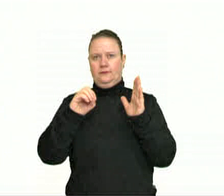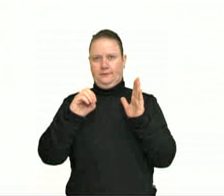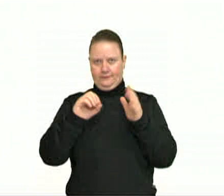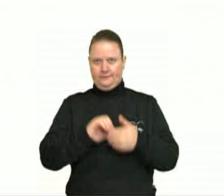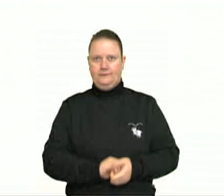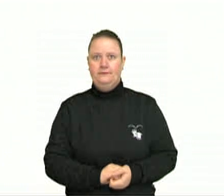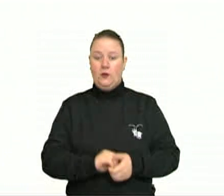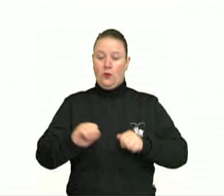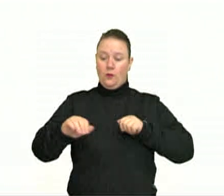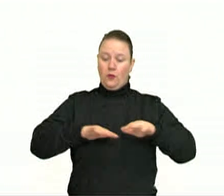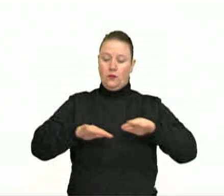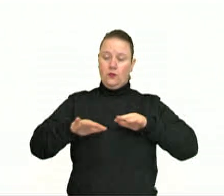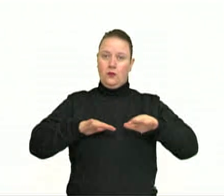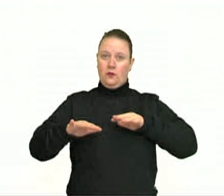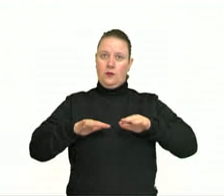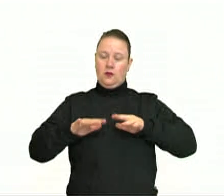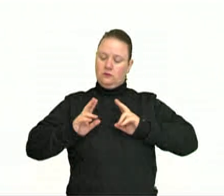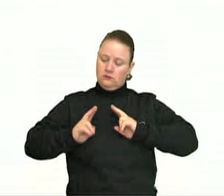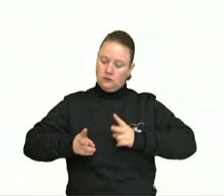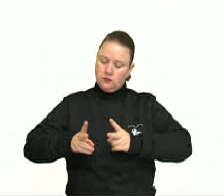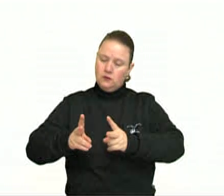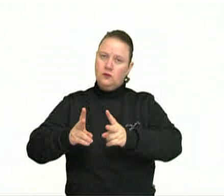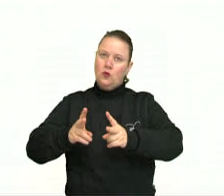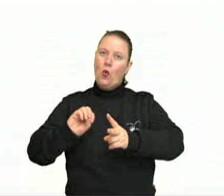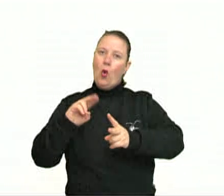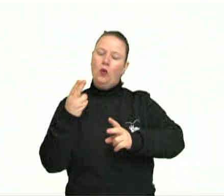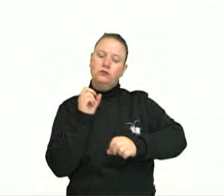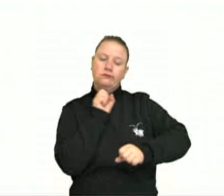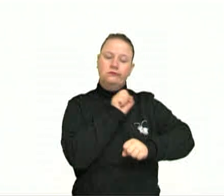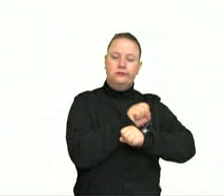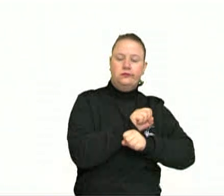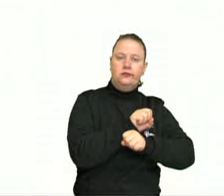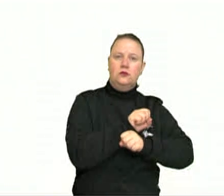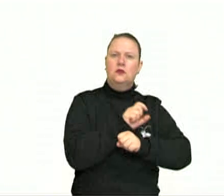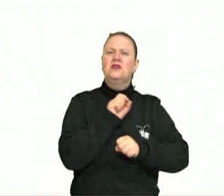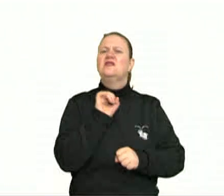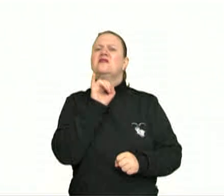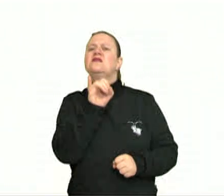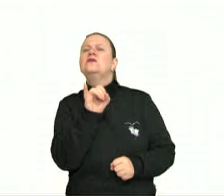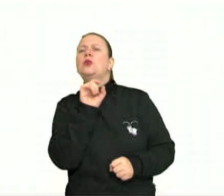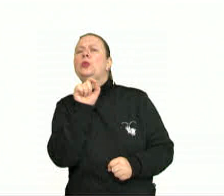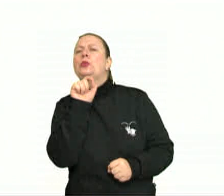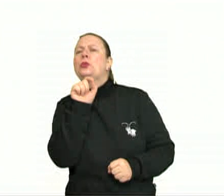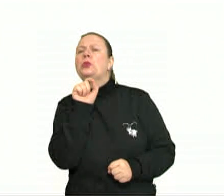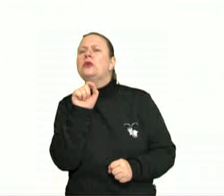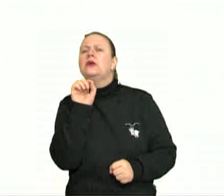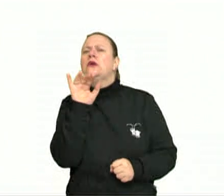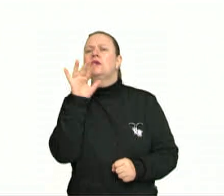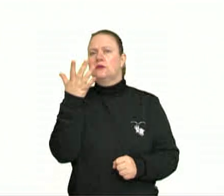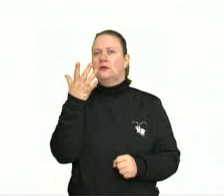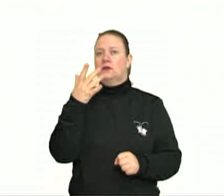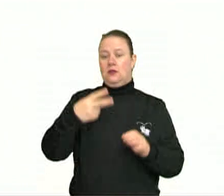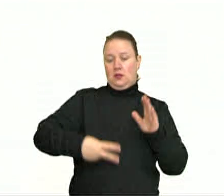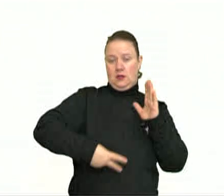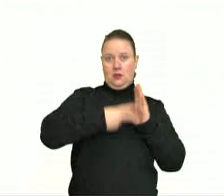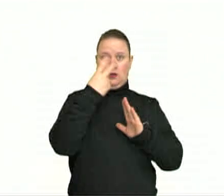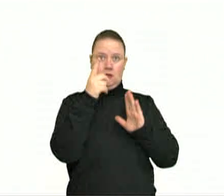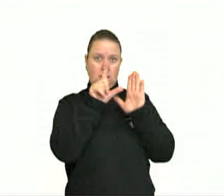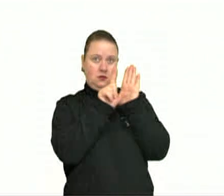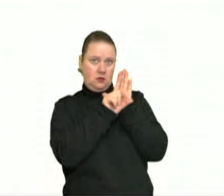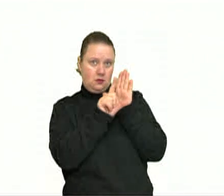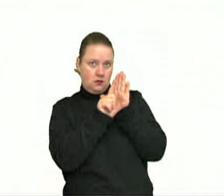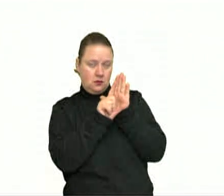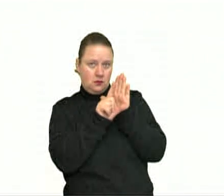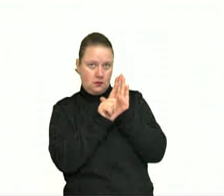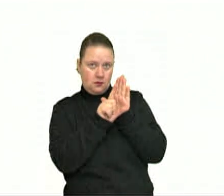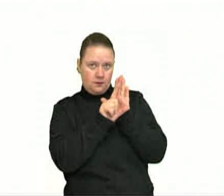uniforme, certo? E se por acaso não estiver nessa situação, o que a gente faz? Meus queridos, tem a segunda lei. Então,